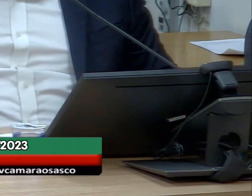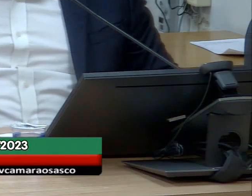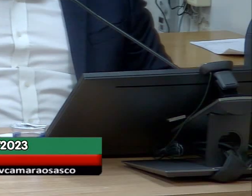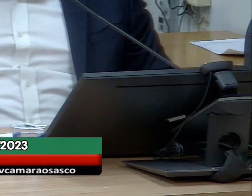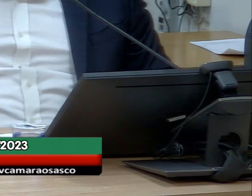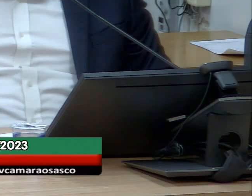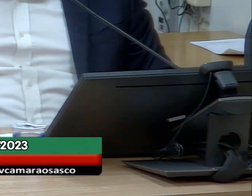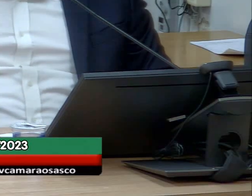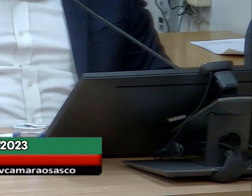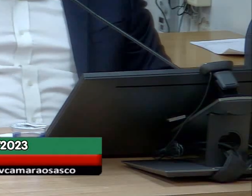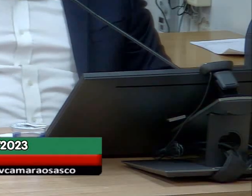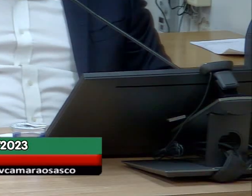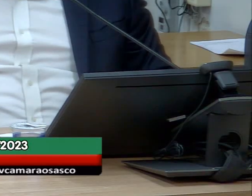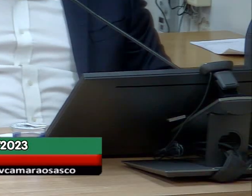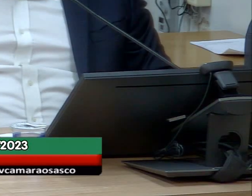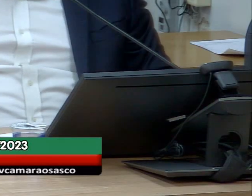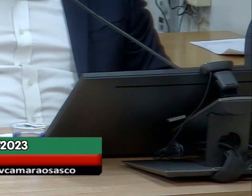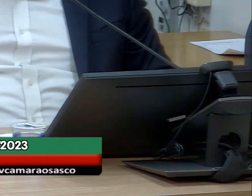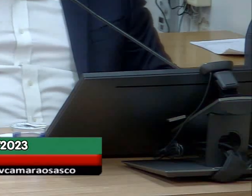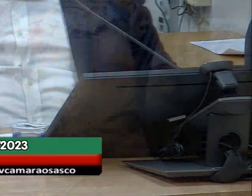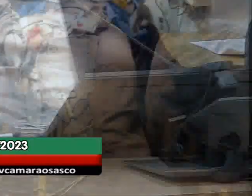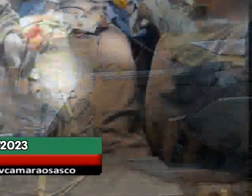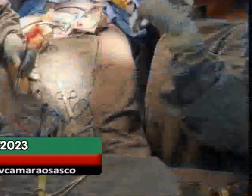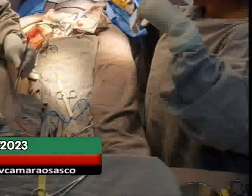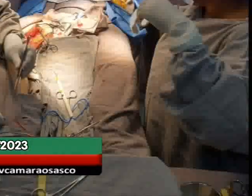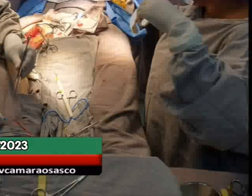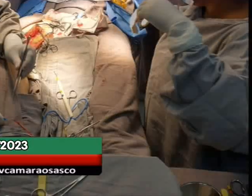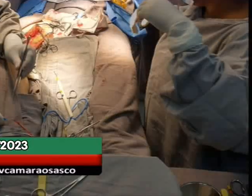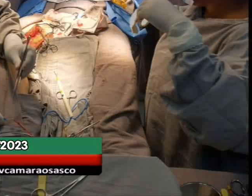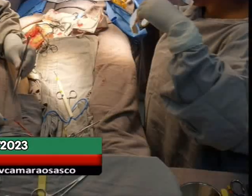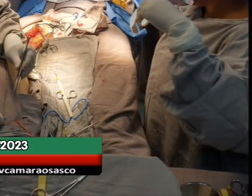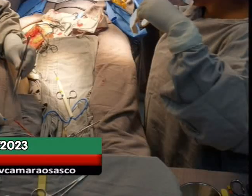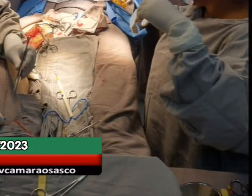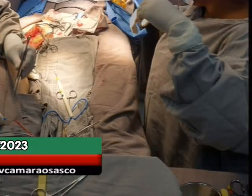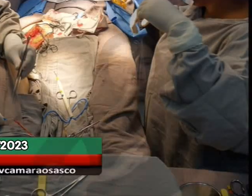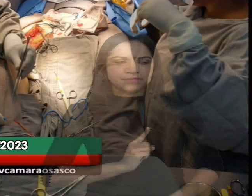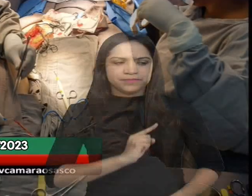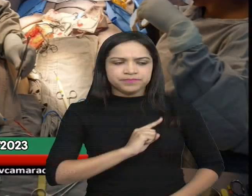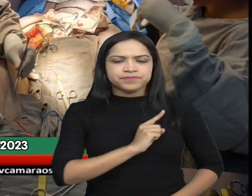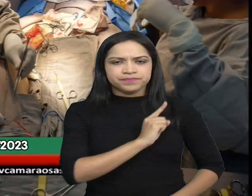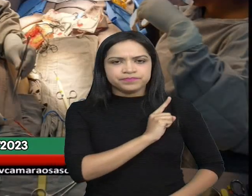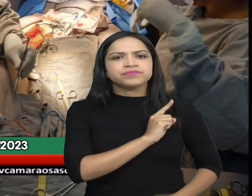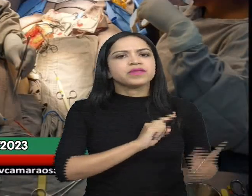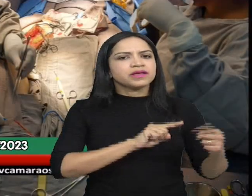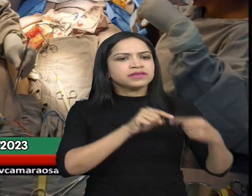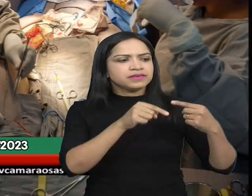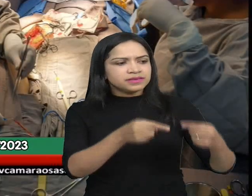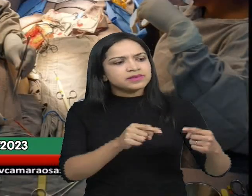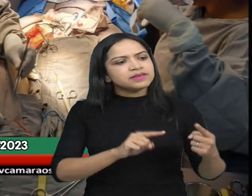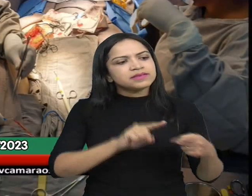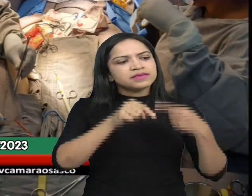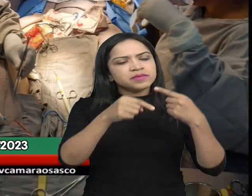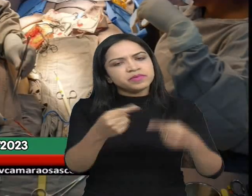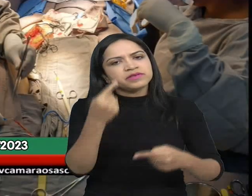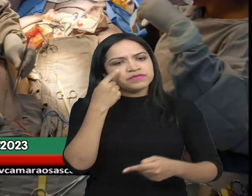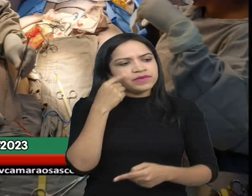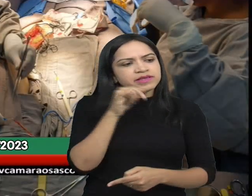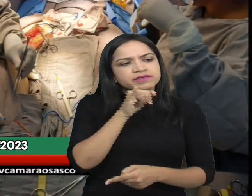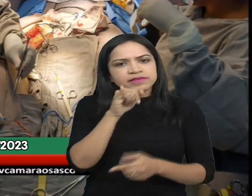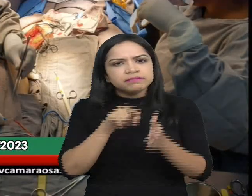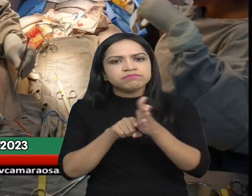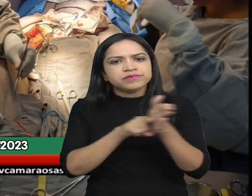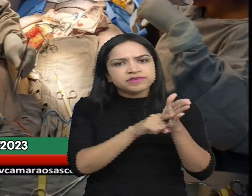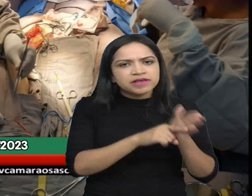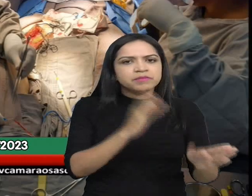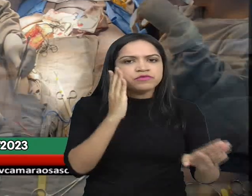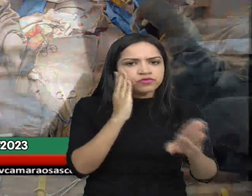ponte de safena. Está lá, o doutor está mostrando o que está fazendo. Doutor, parabéns. Aqui a gente está conseguindo, porque,